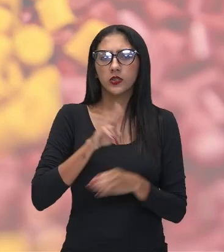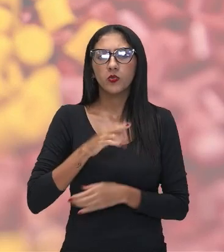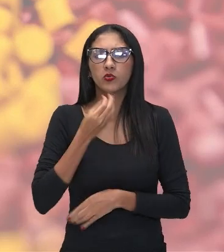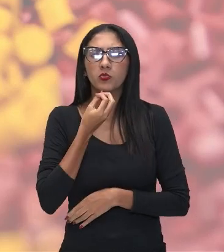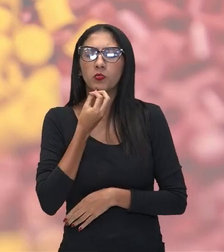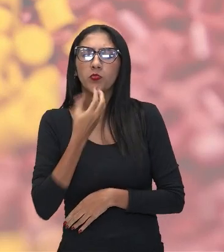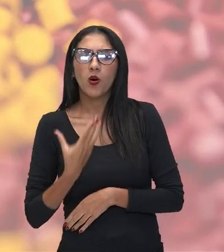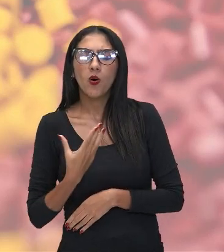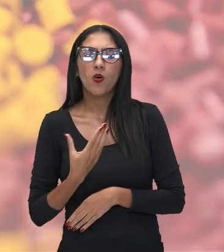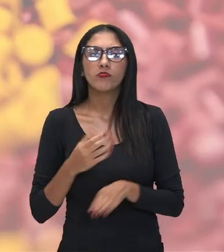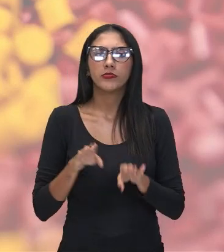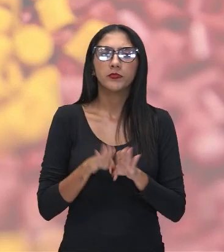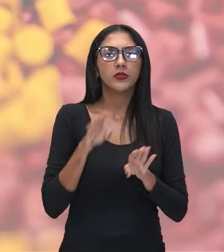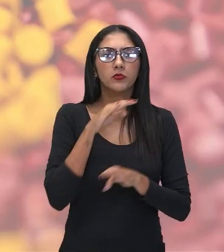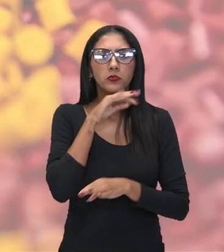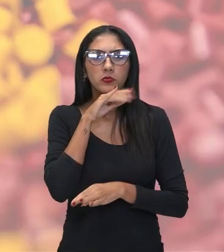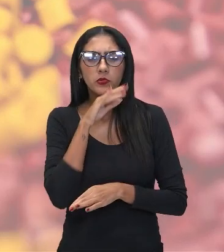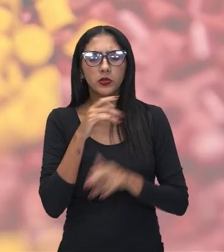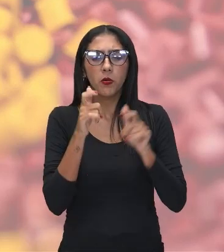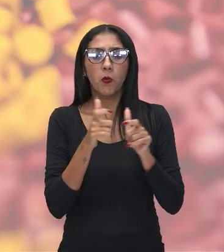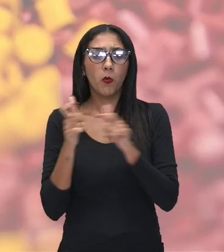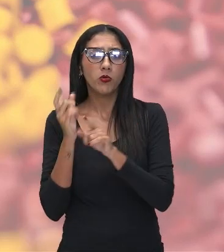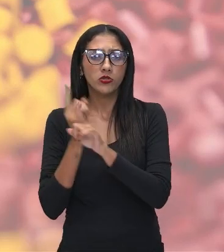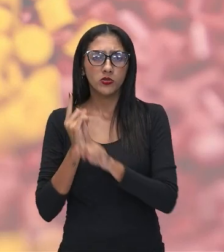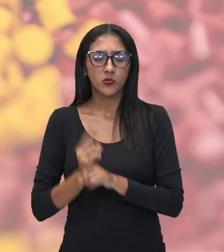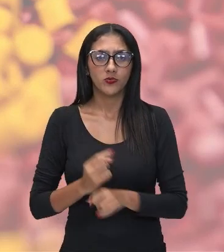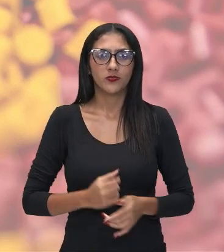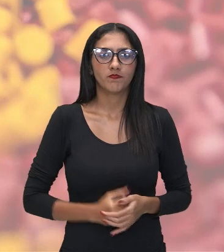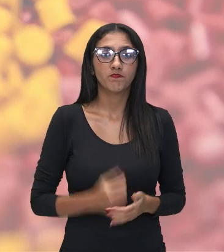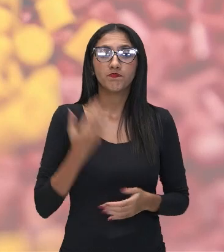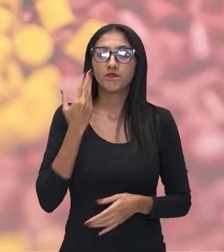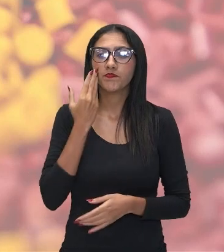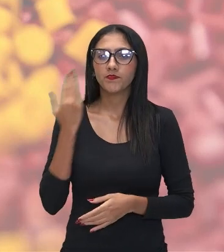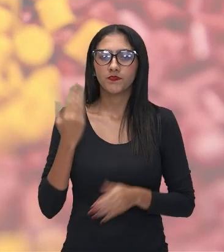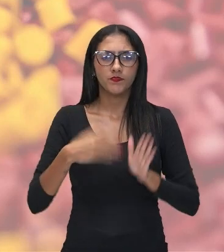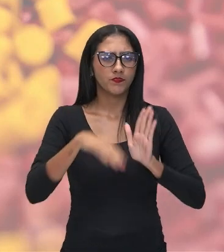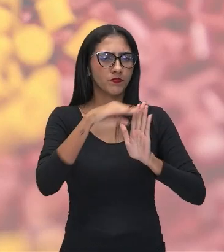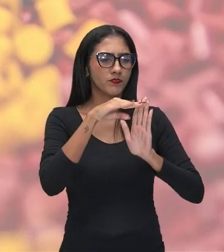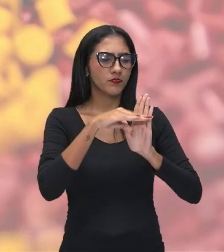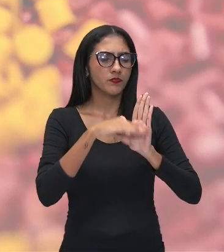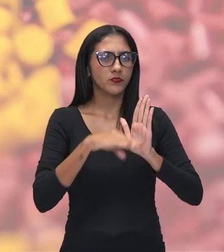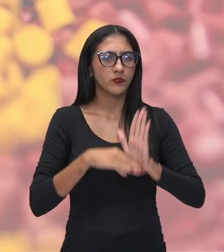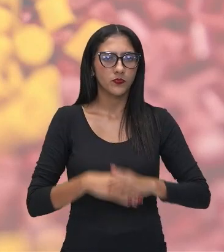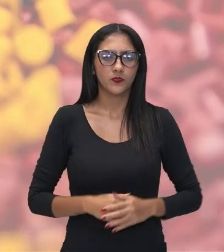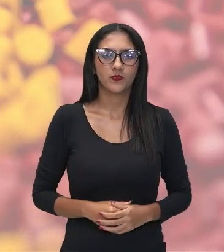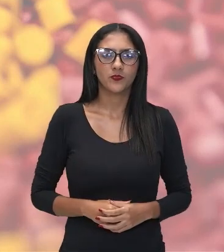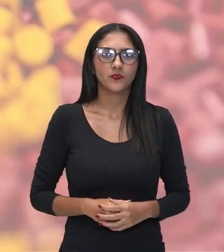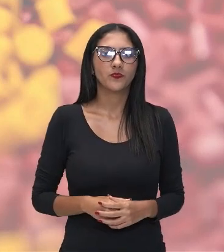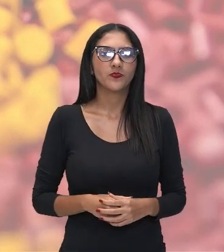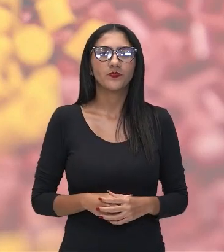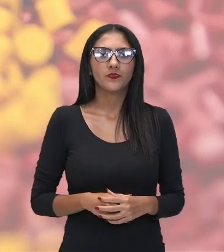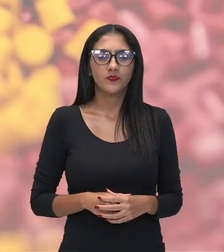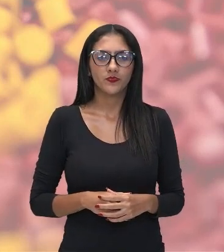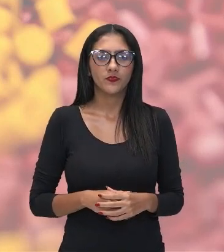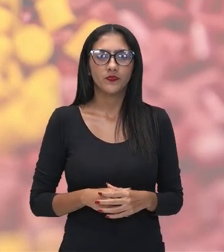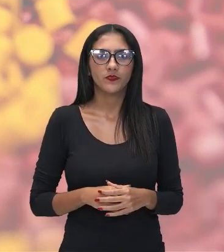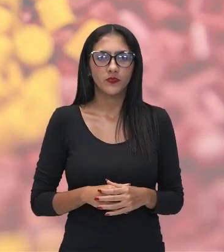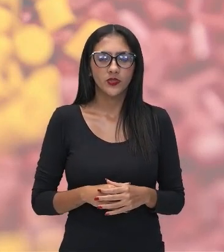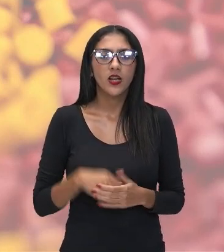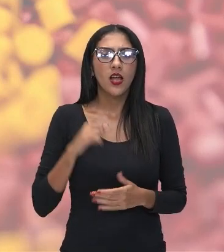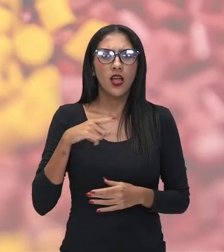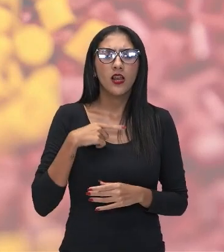nós podemos encontrar, ok? Então, como propriedades, eles são